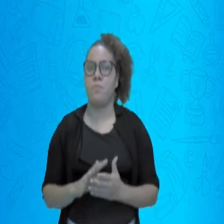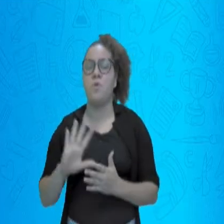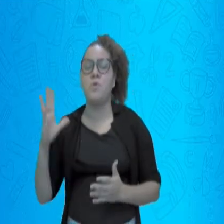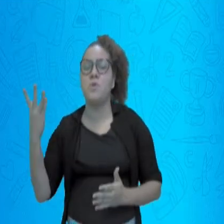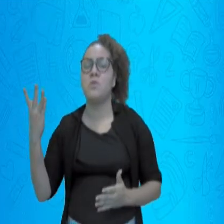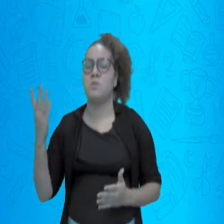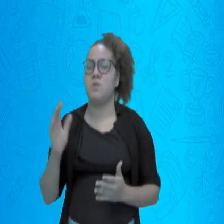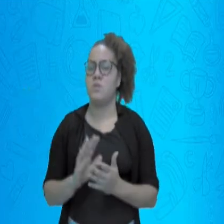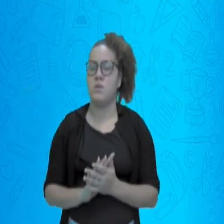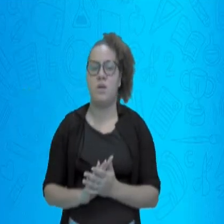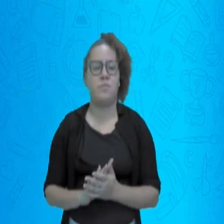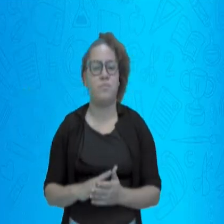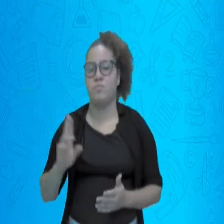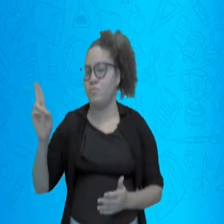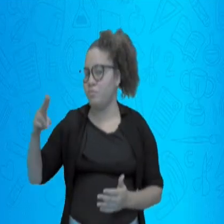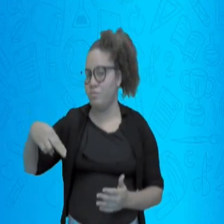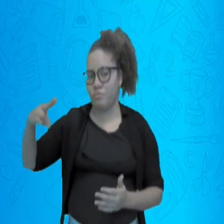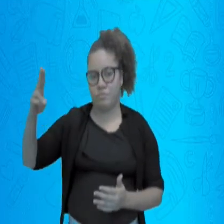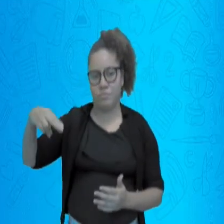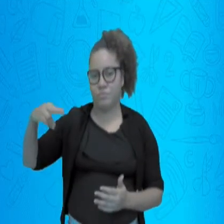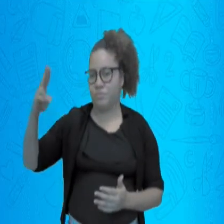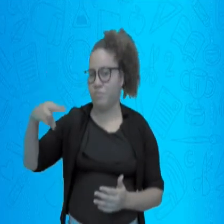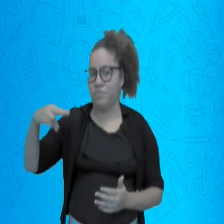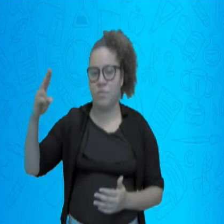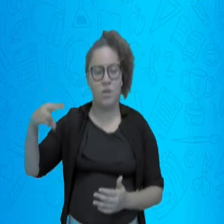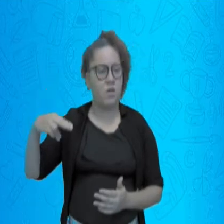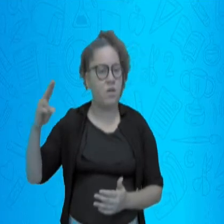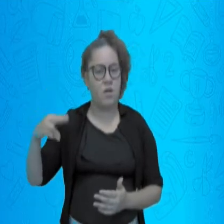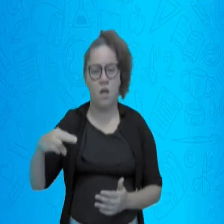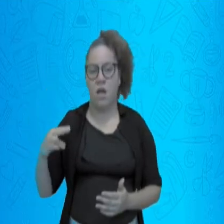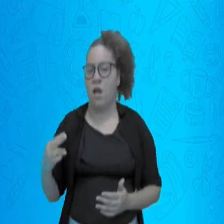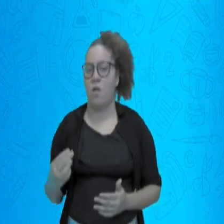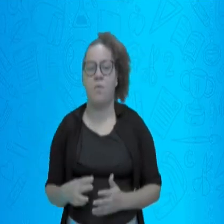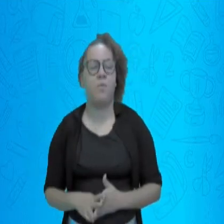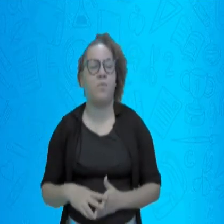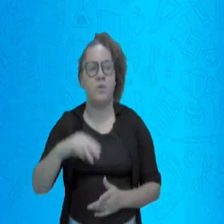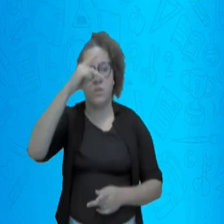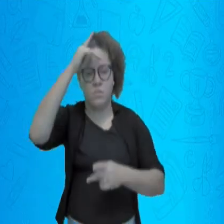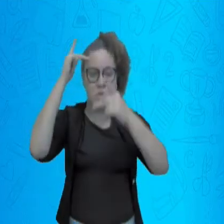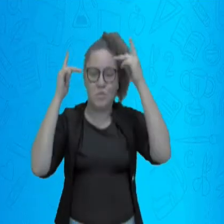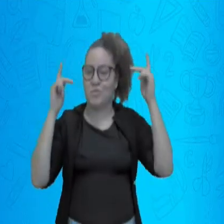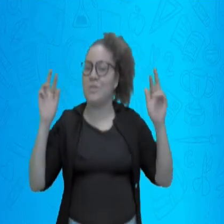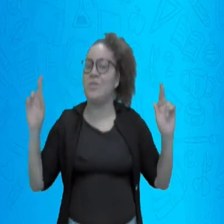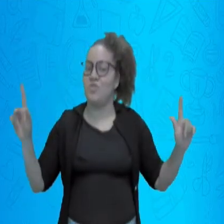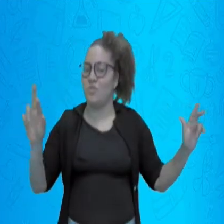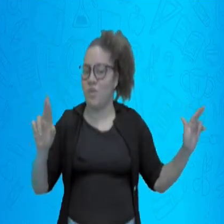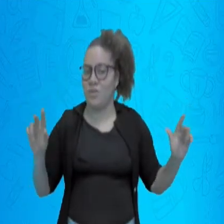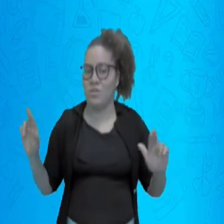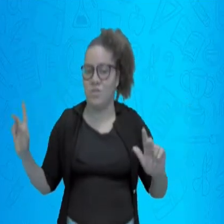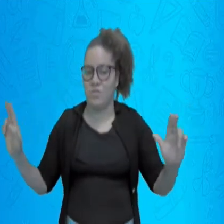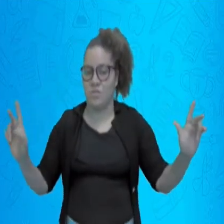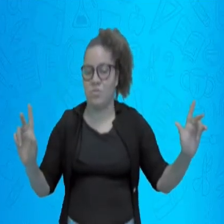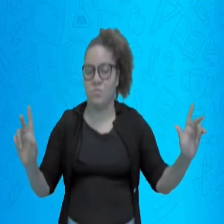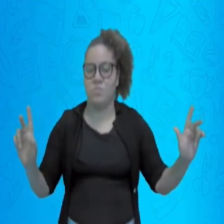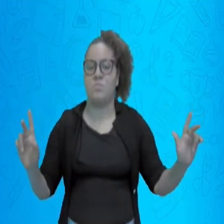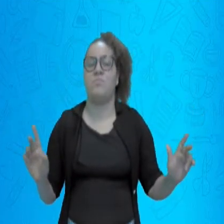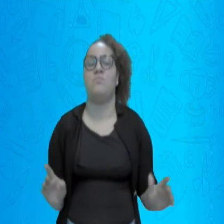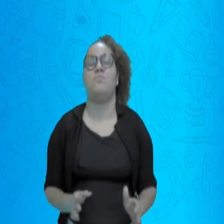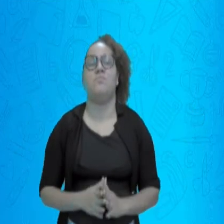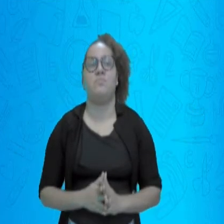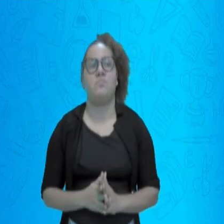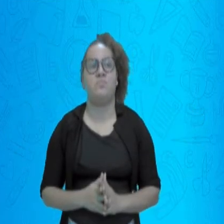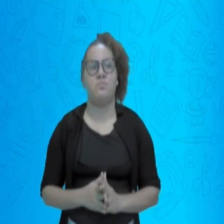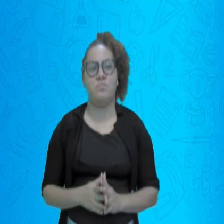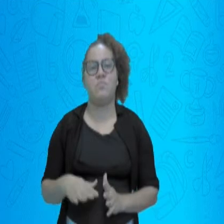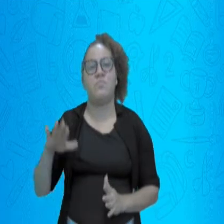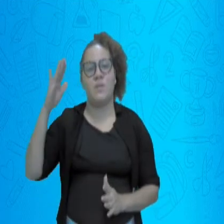planeta? Não, isso não poderia acontecer. As pessoas são diferentes umas das outras. Para entendermos melhor as diferenças